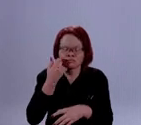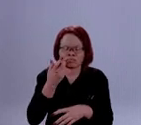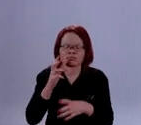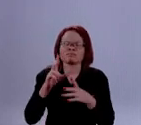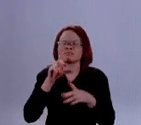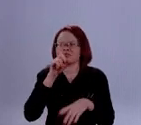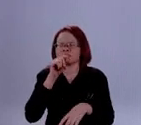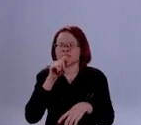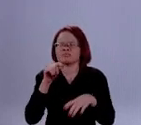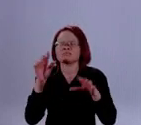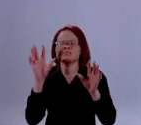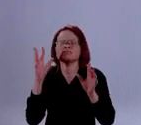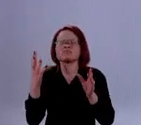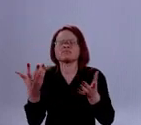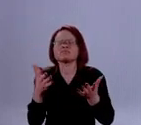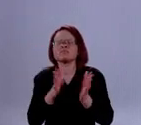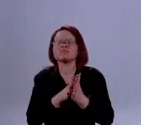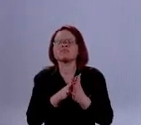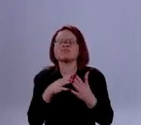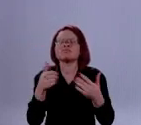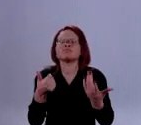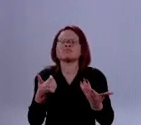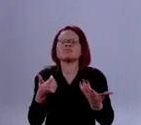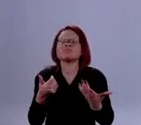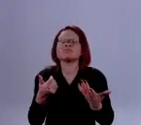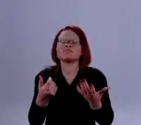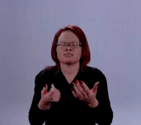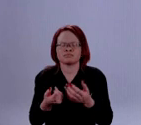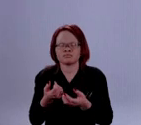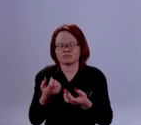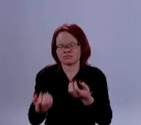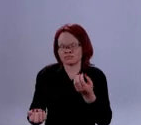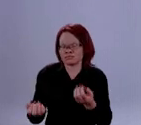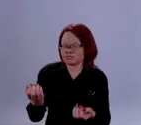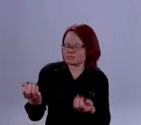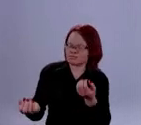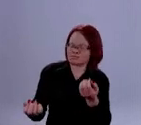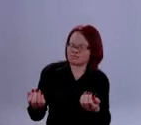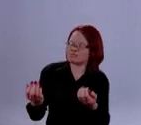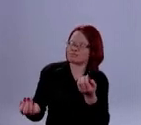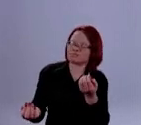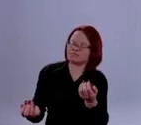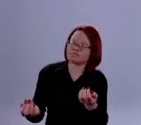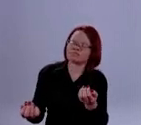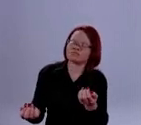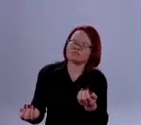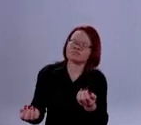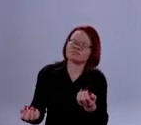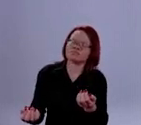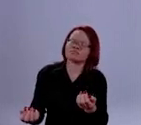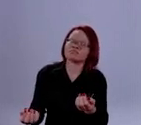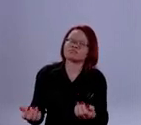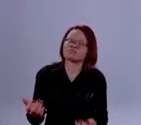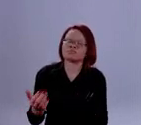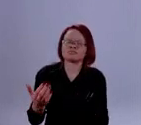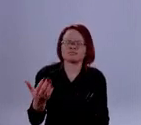quando o espaço vazio o verbo ser criança depois num espaço vazio